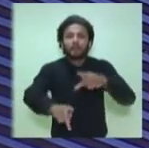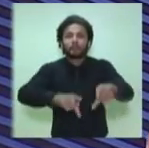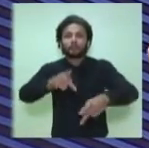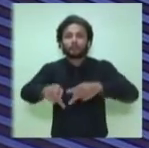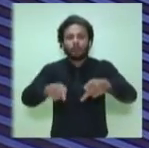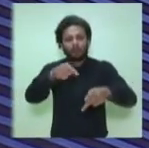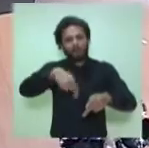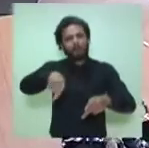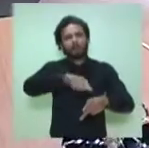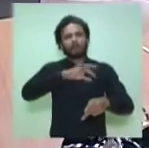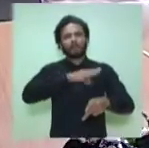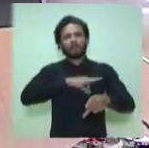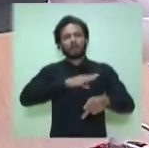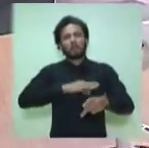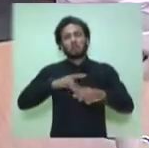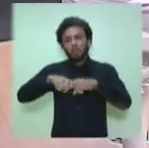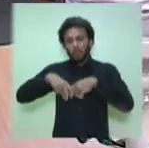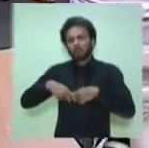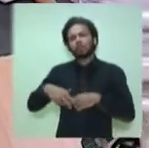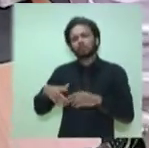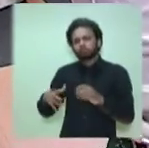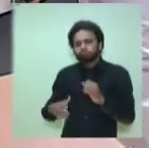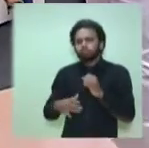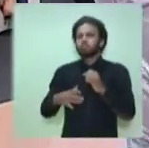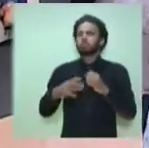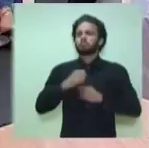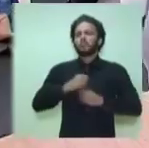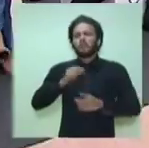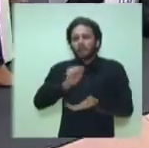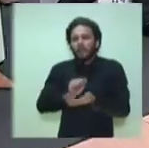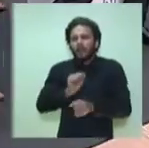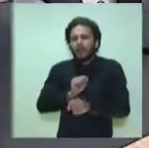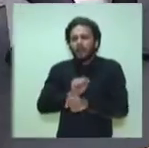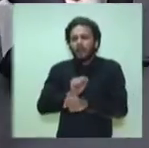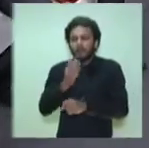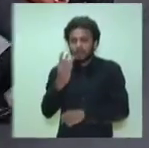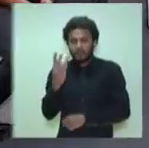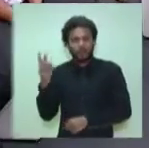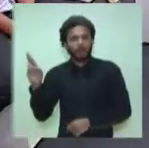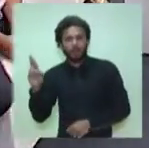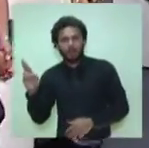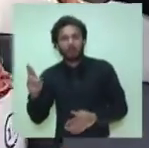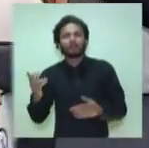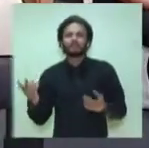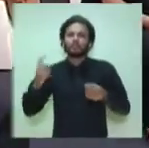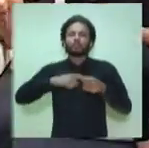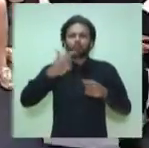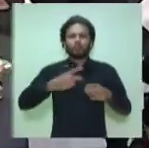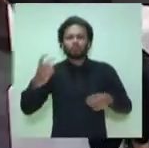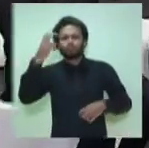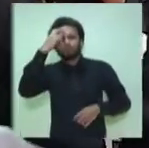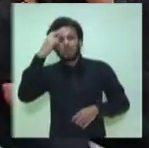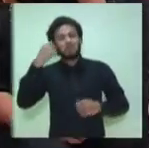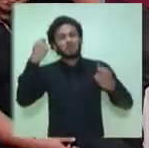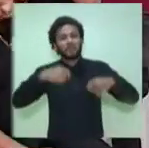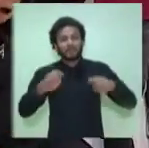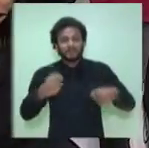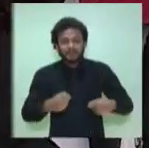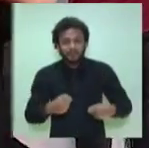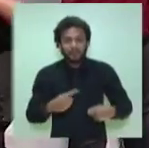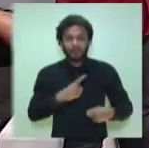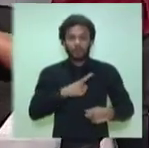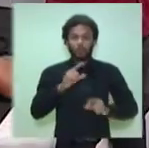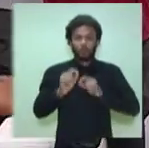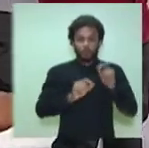E por isso eu segurei a tarifa do jeito que segurei. Agora, vamos voltar à questão cultural. É preciso nós termos